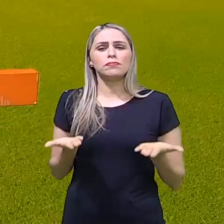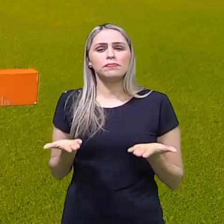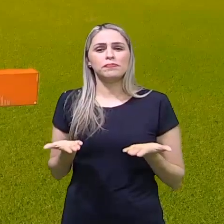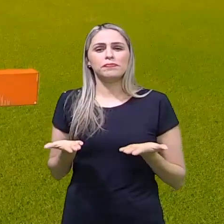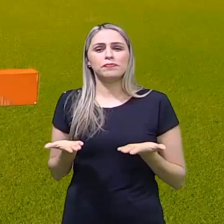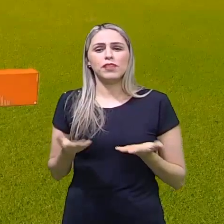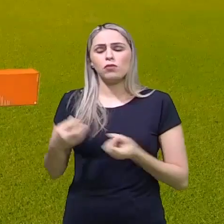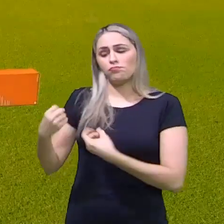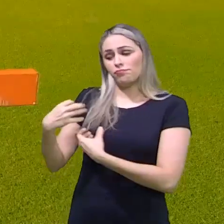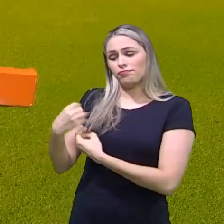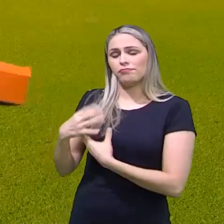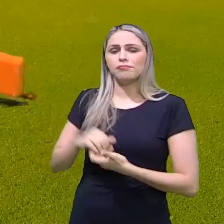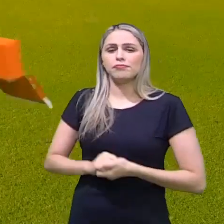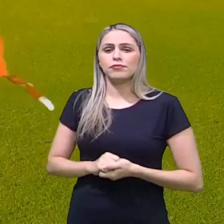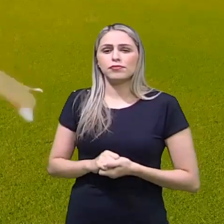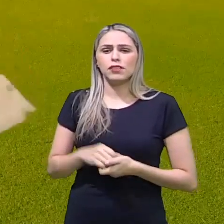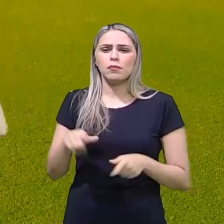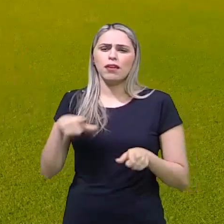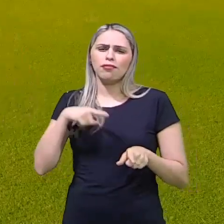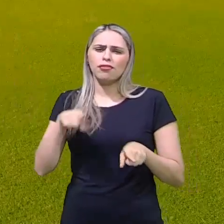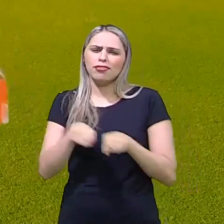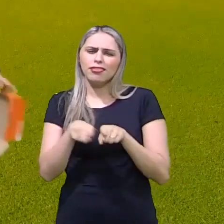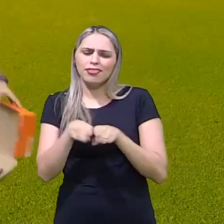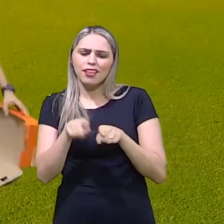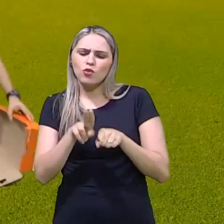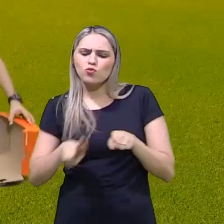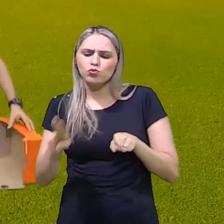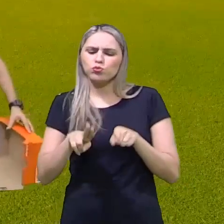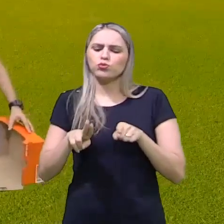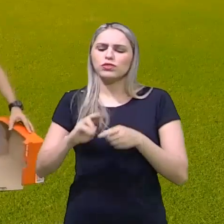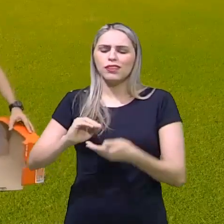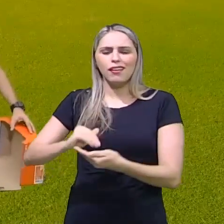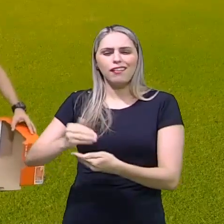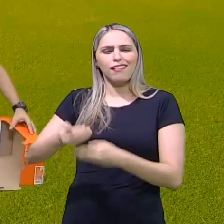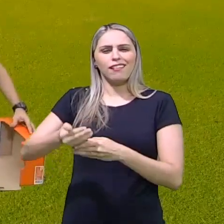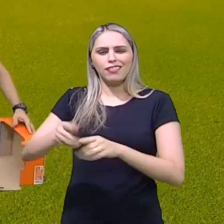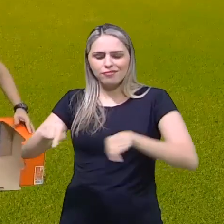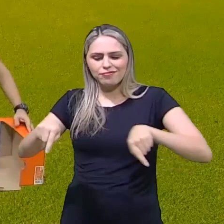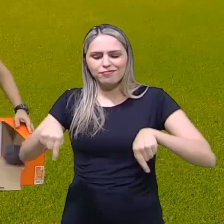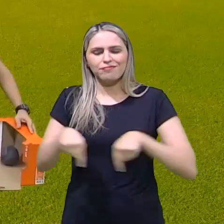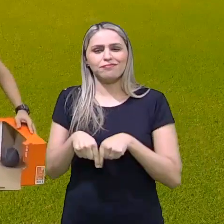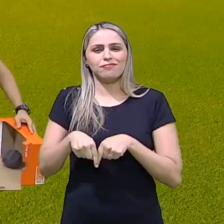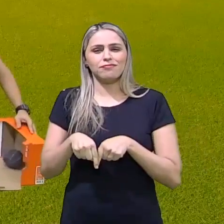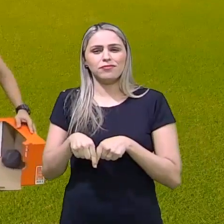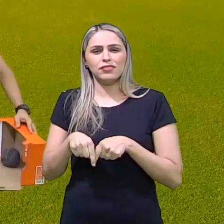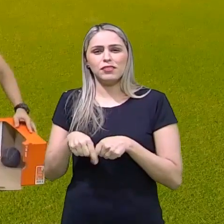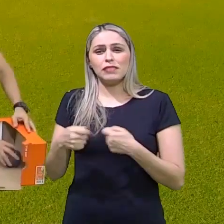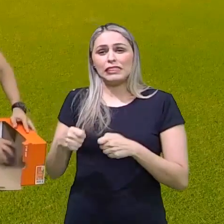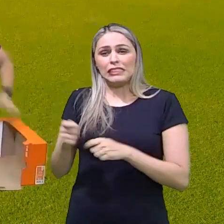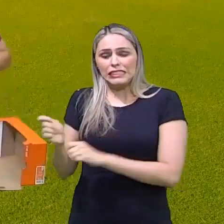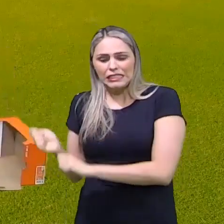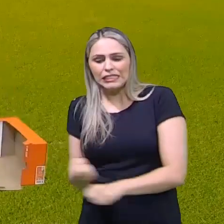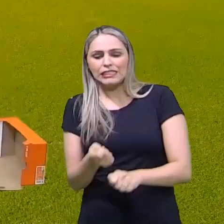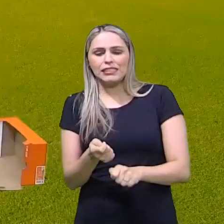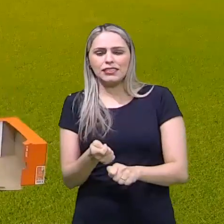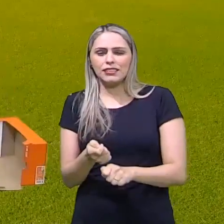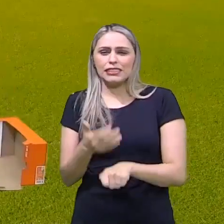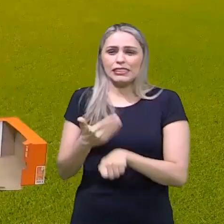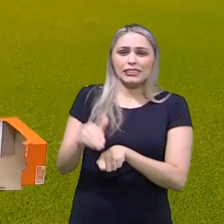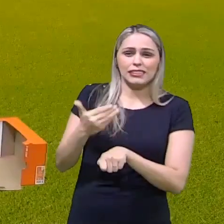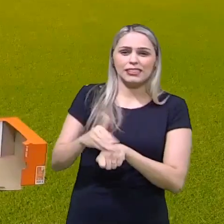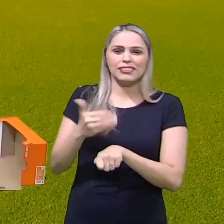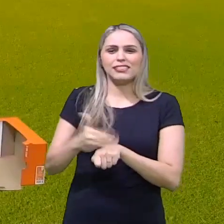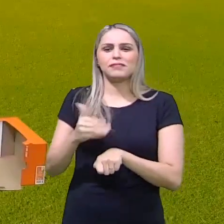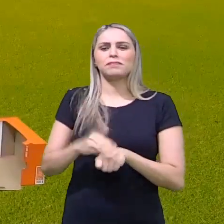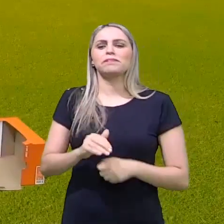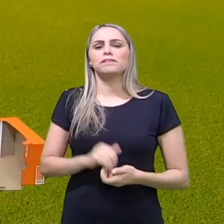Vamos pegar essa caixinha também aqui, que está aqui, e vamos colocar aqui. E a gente vai tentar acertar a bola. Ixi, bem, será que você consegue? Eu não sei, não. Quem